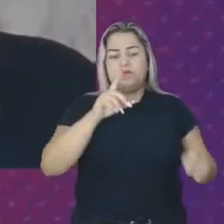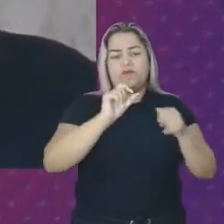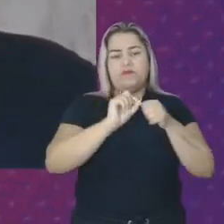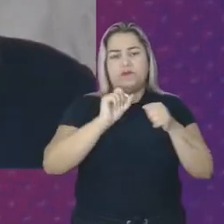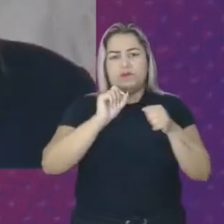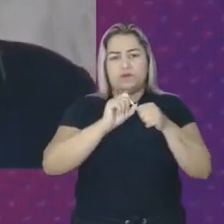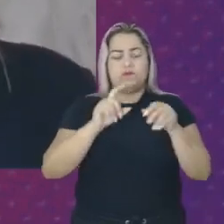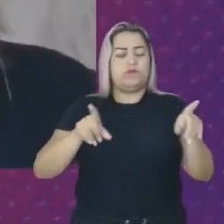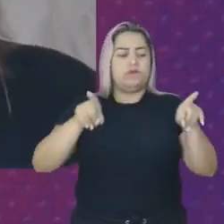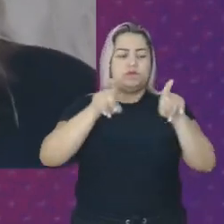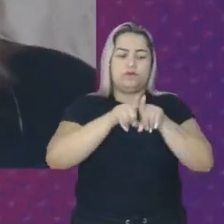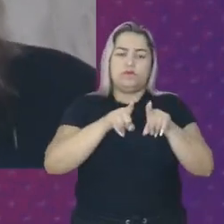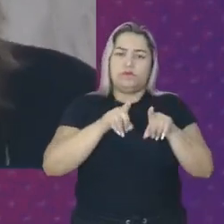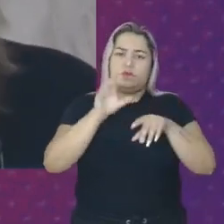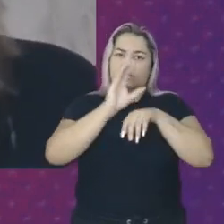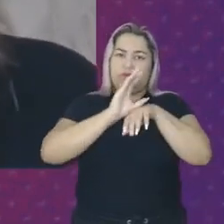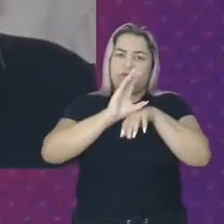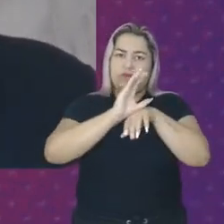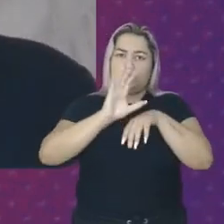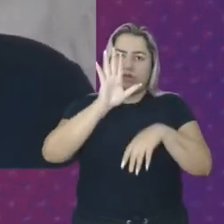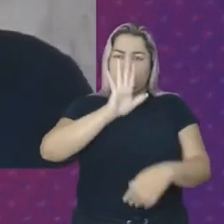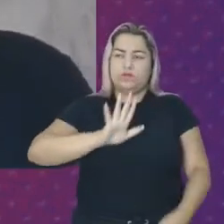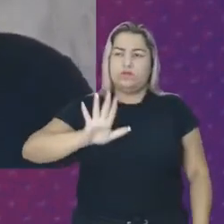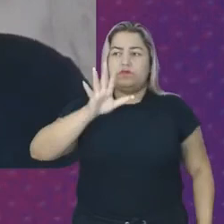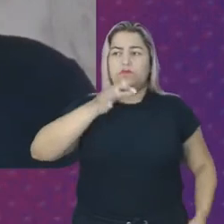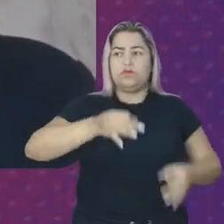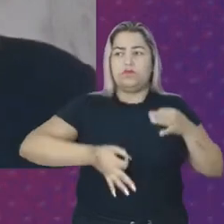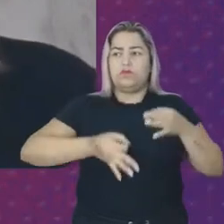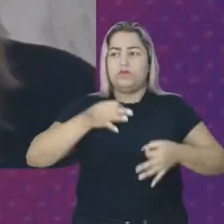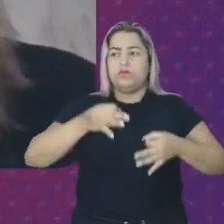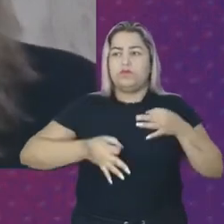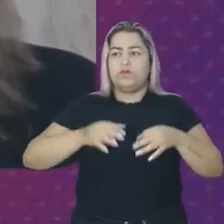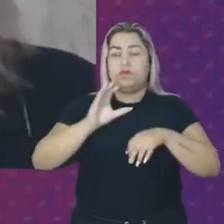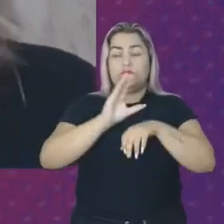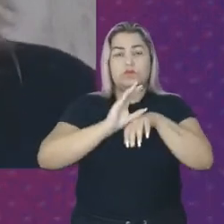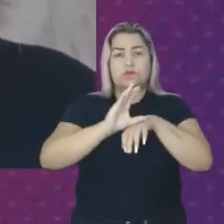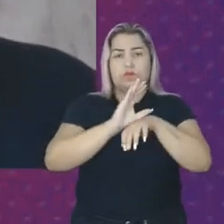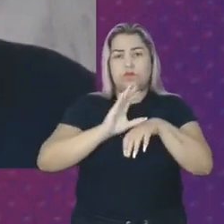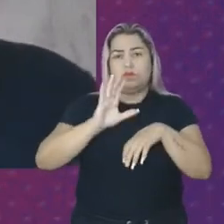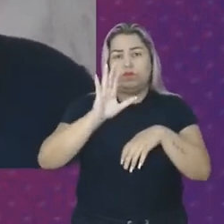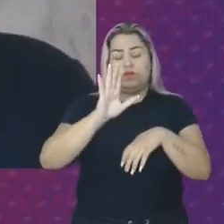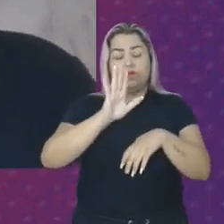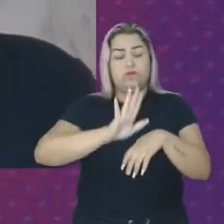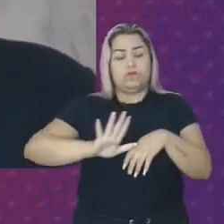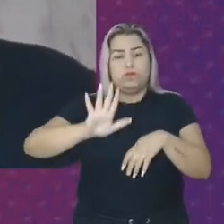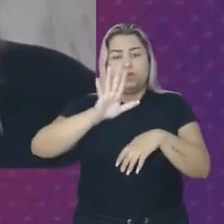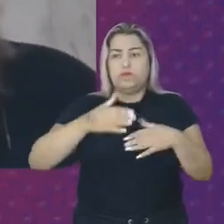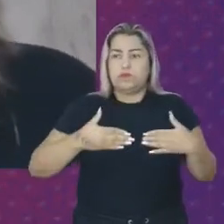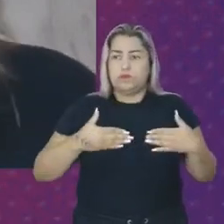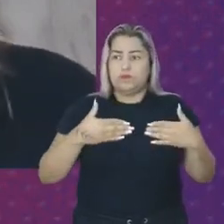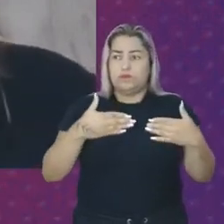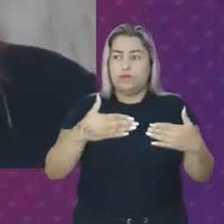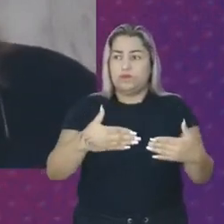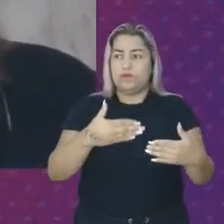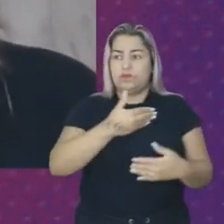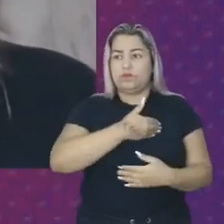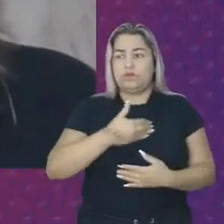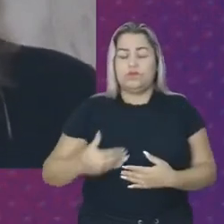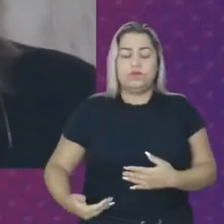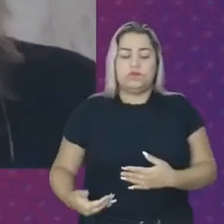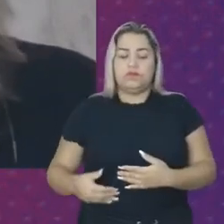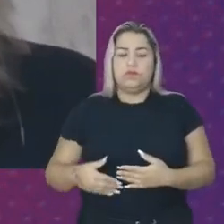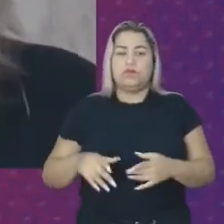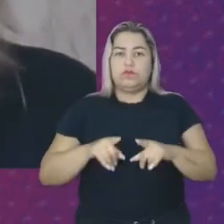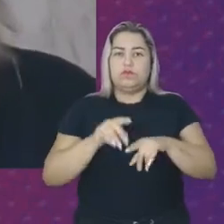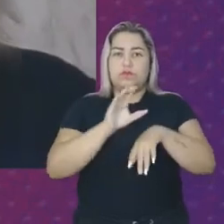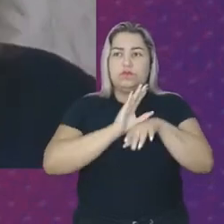também parcerias com o Conselho Nacional de Justiça, o Conselho Nacional do Ministério Público, o Conselho Nacional de Defensoras